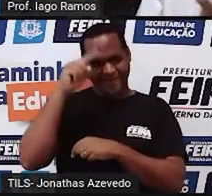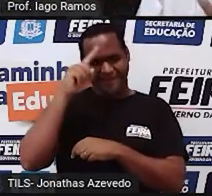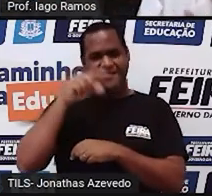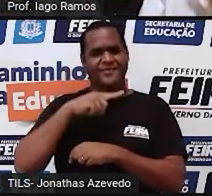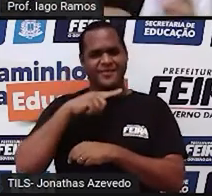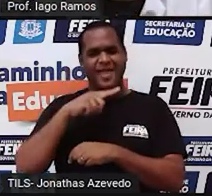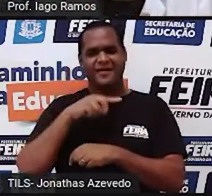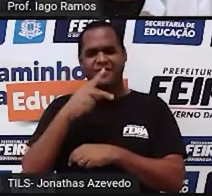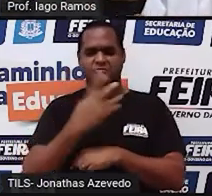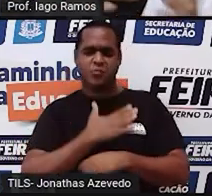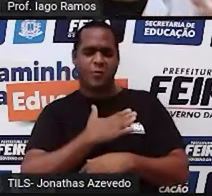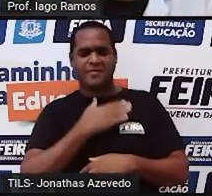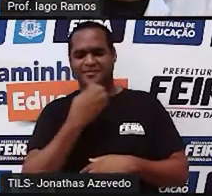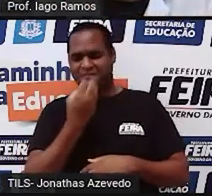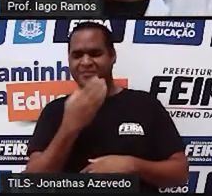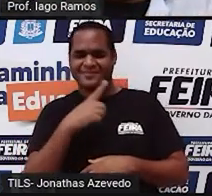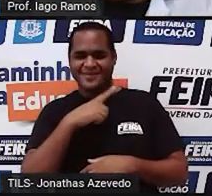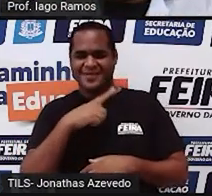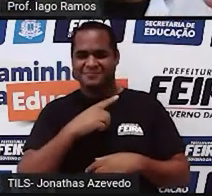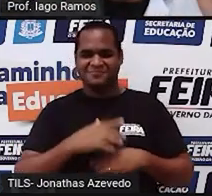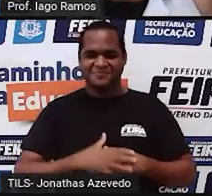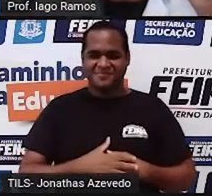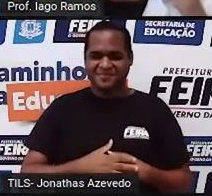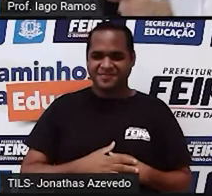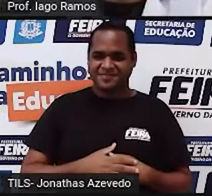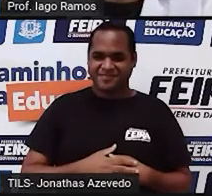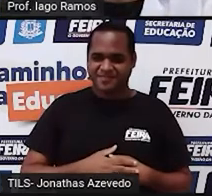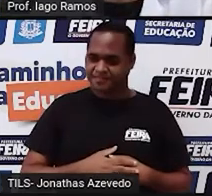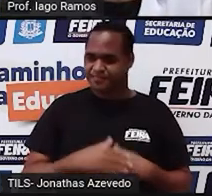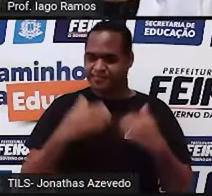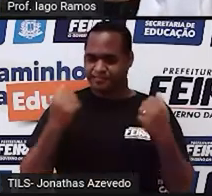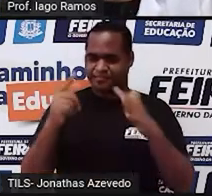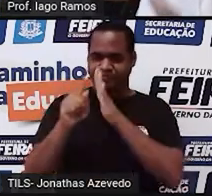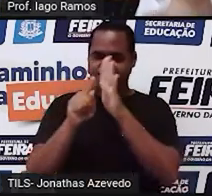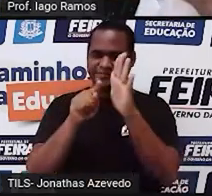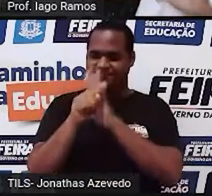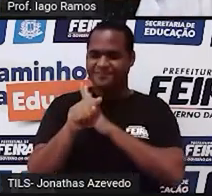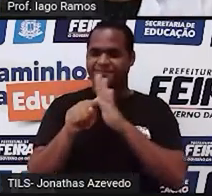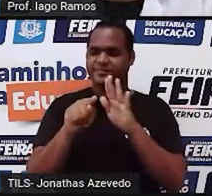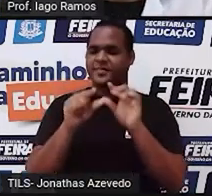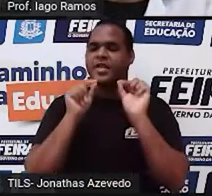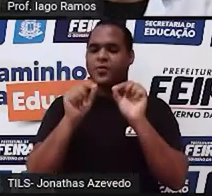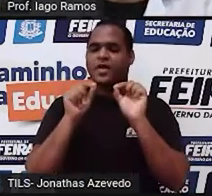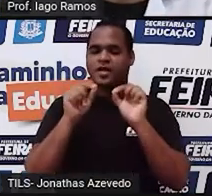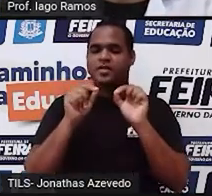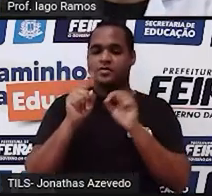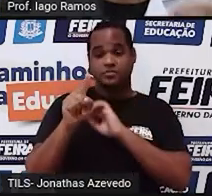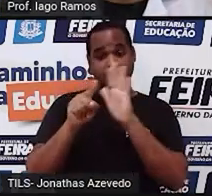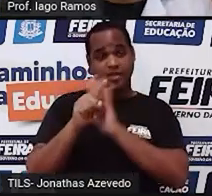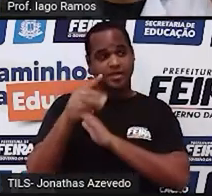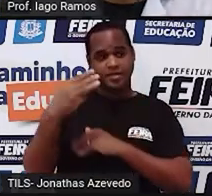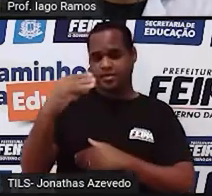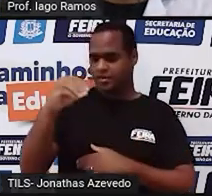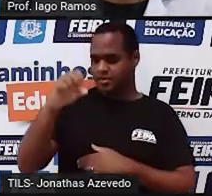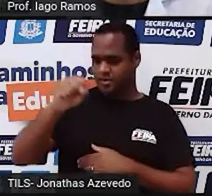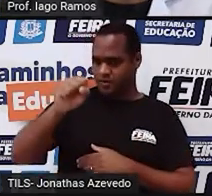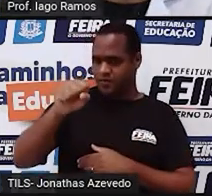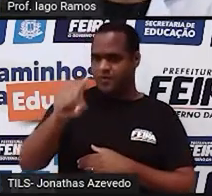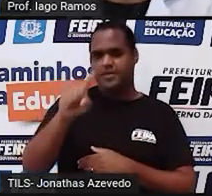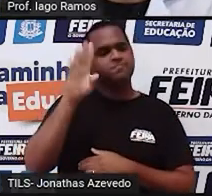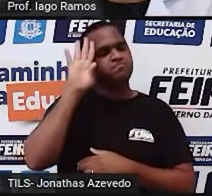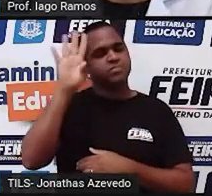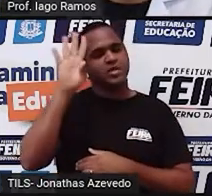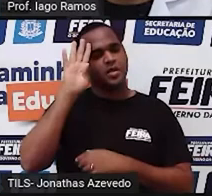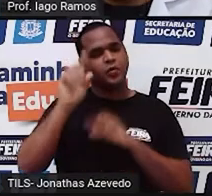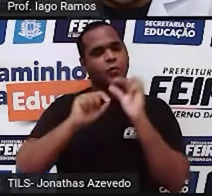mas eu espero que você goste né olha só vai aparecer uma perguntinha vai contar 30 segundos para você pensar